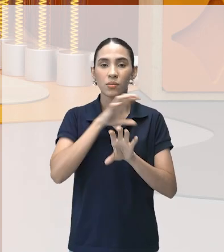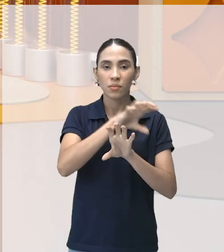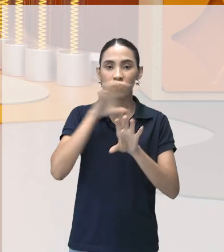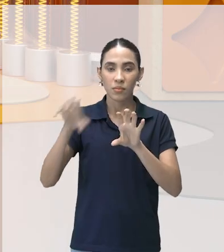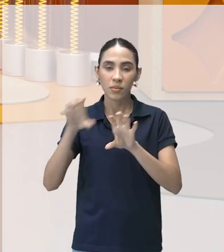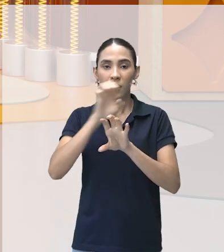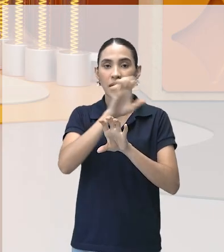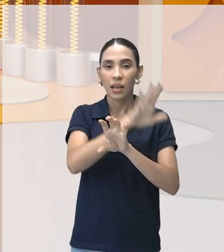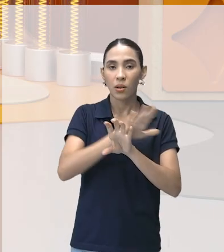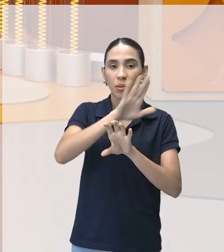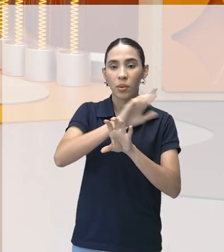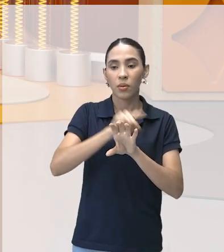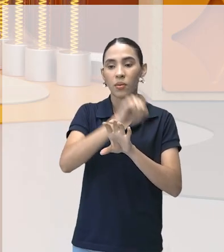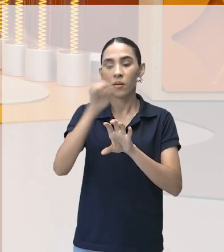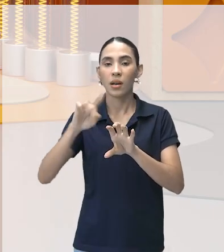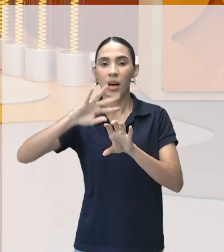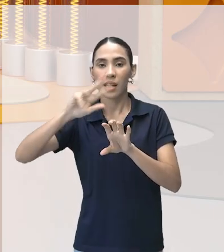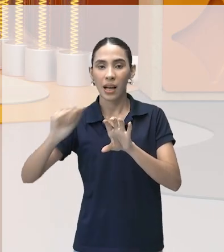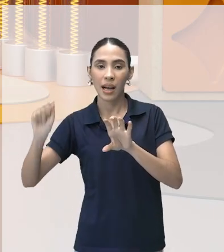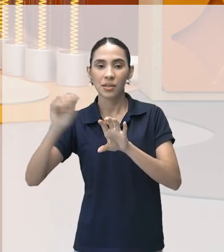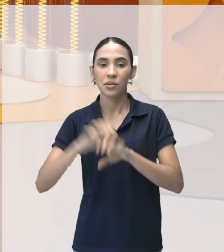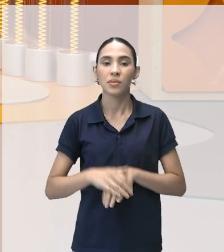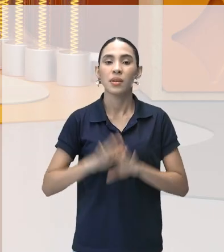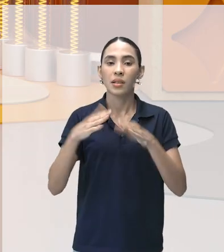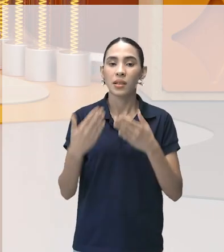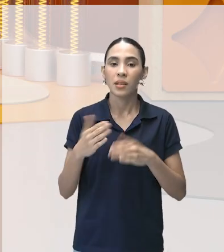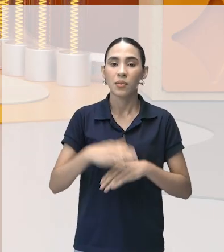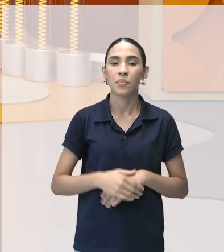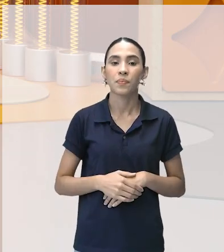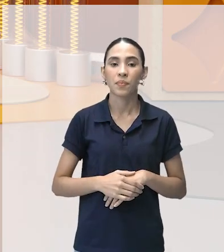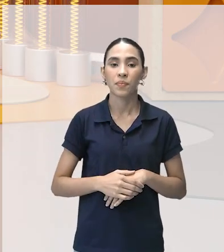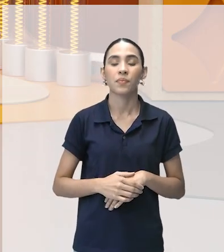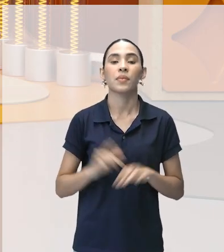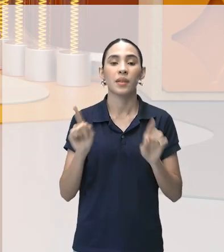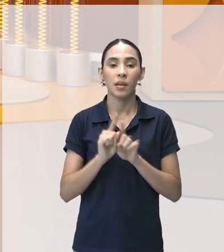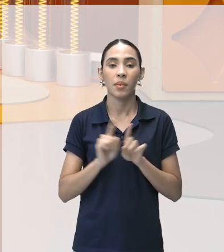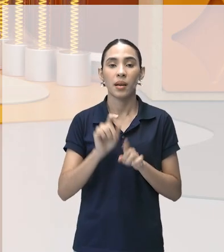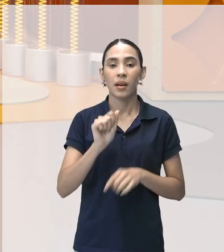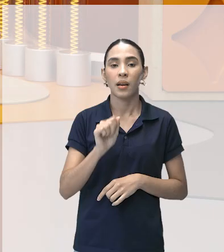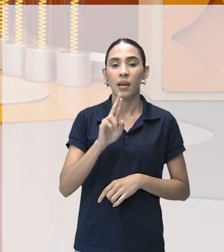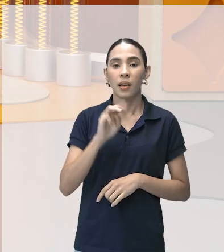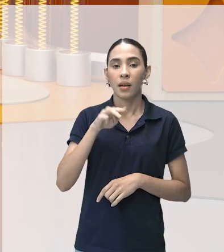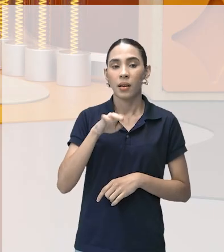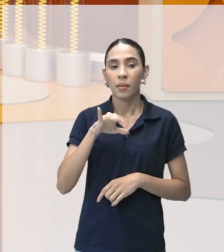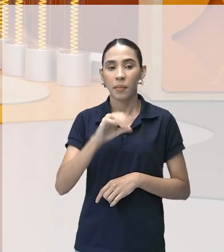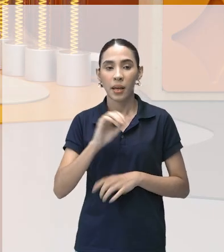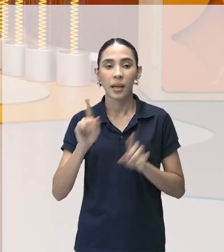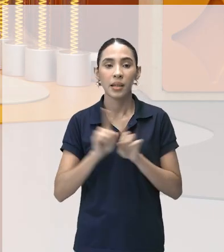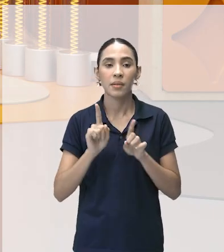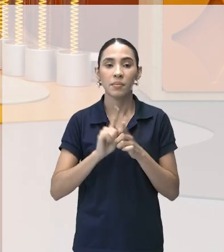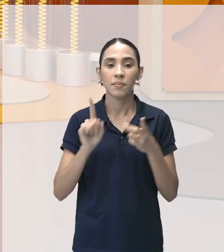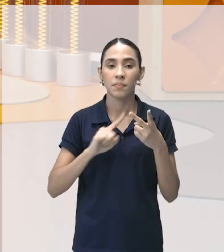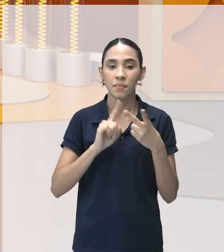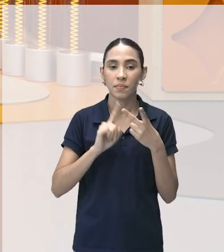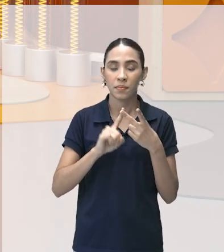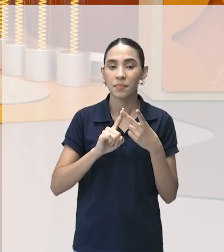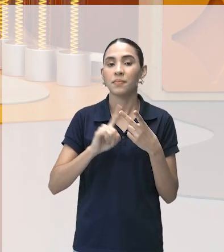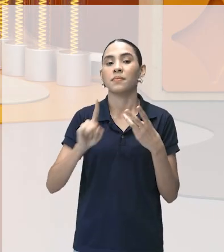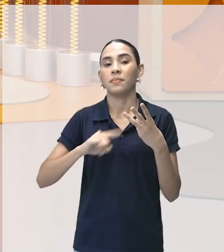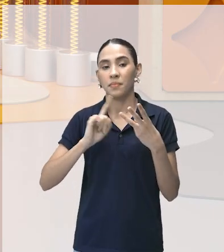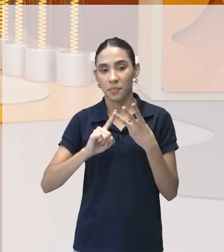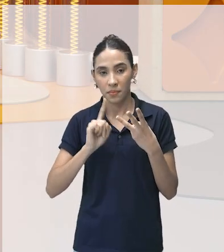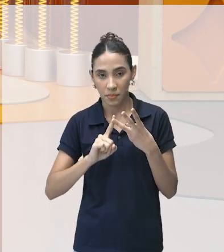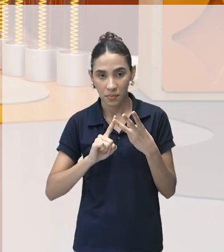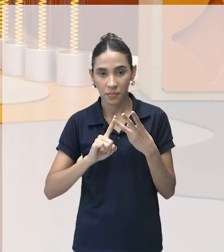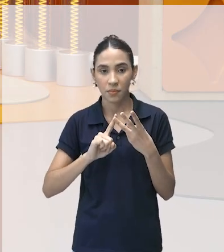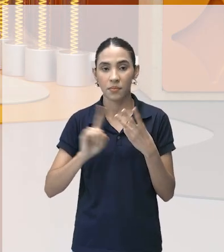tanto europeu quanto asiático, tá? Então, o oeste da Rússia, a Armênia, Azerbaijão, a